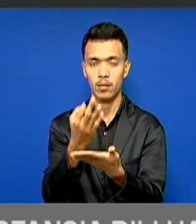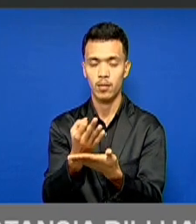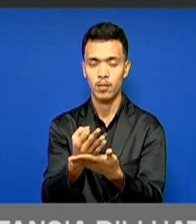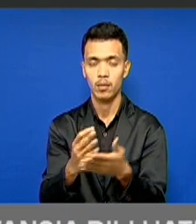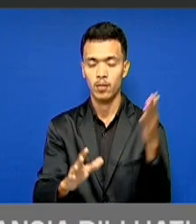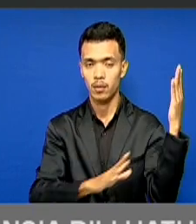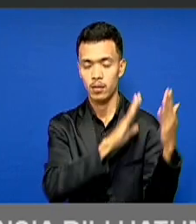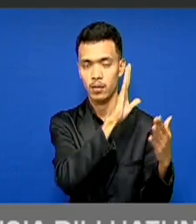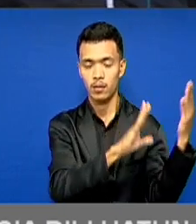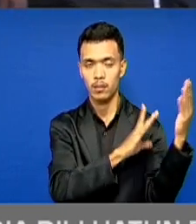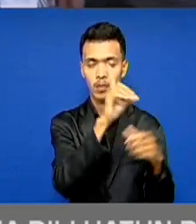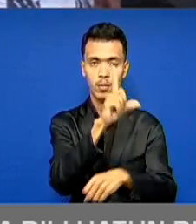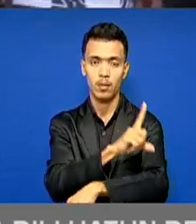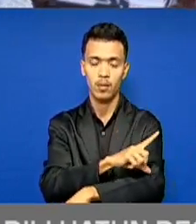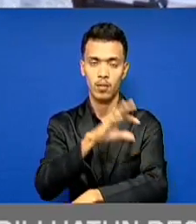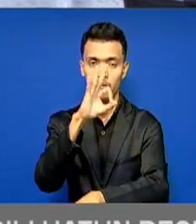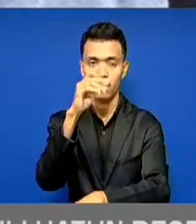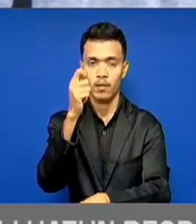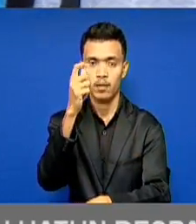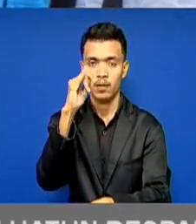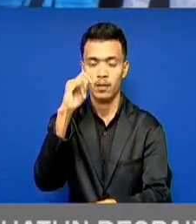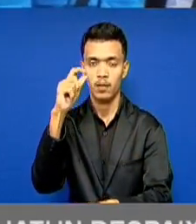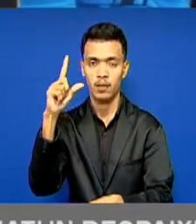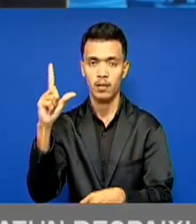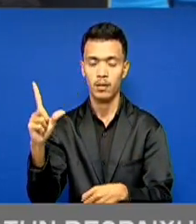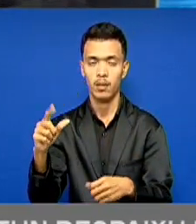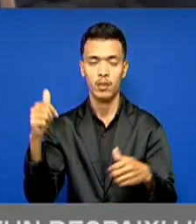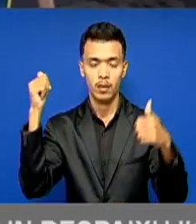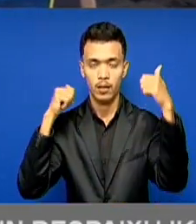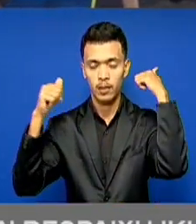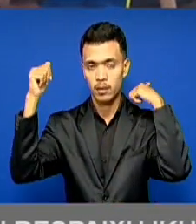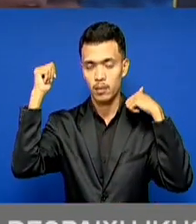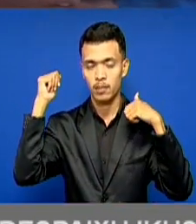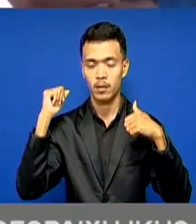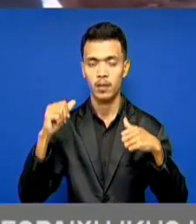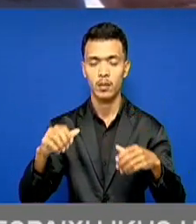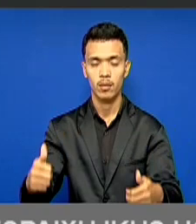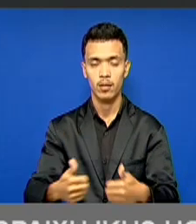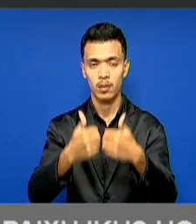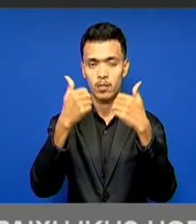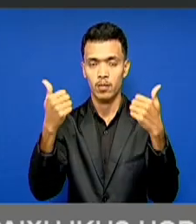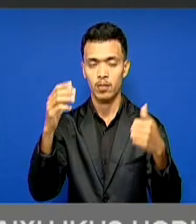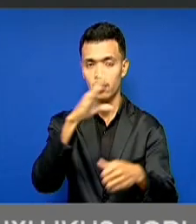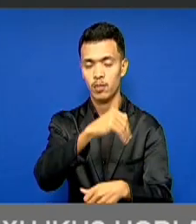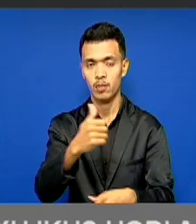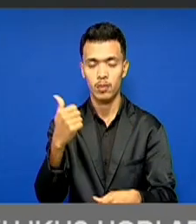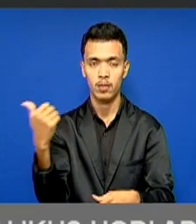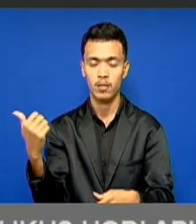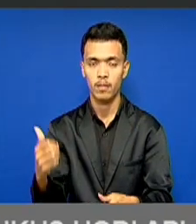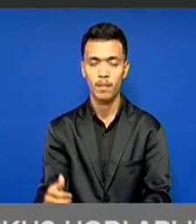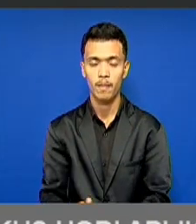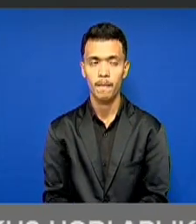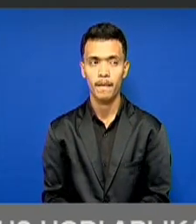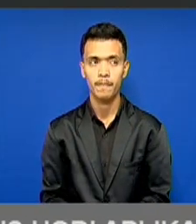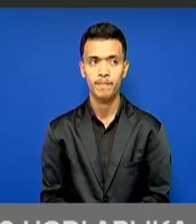hodi celebra lorong falentil niang, ho atividade sirhanesan feria, desporto no seluktang. Ita na fate fa aplos no basa lima